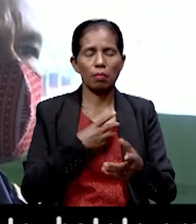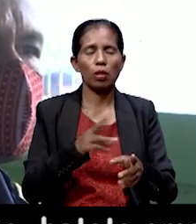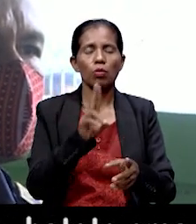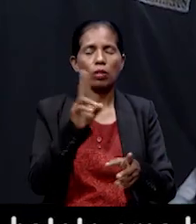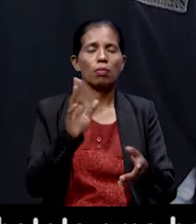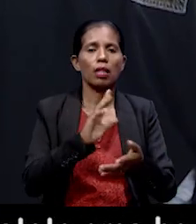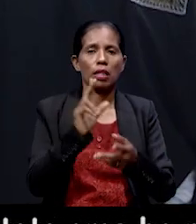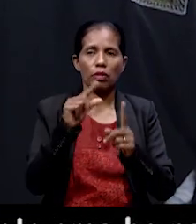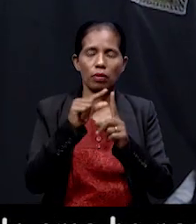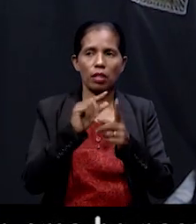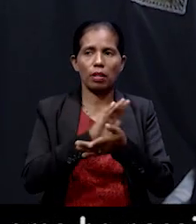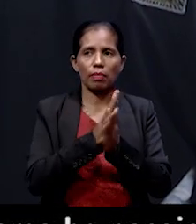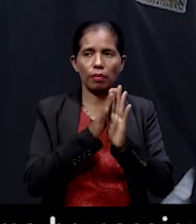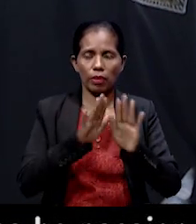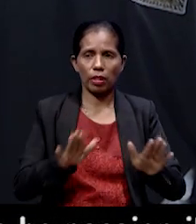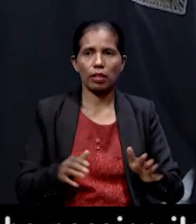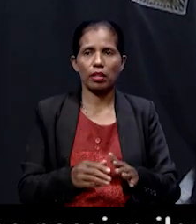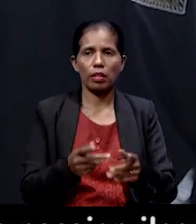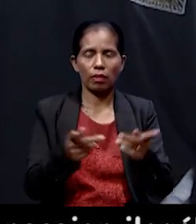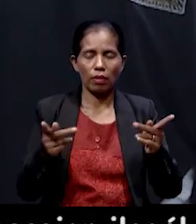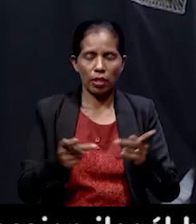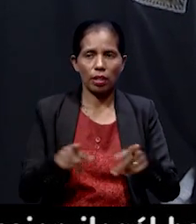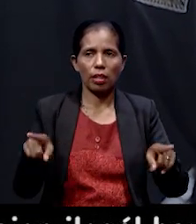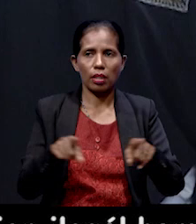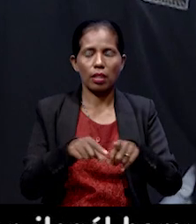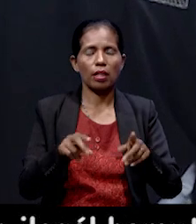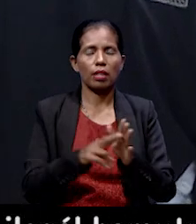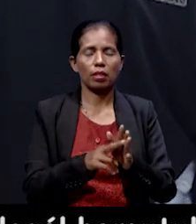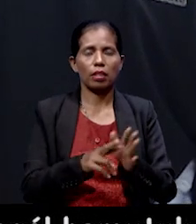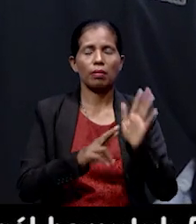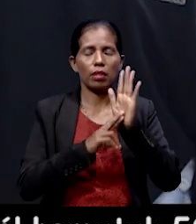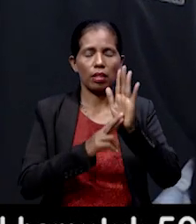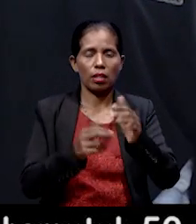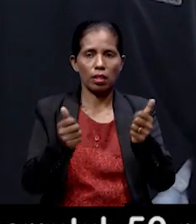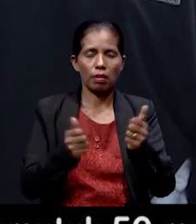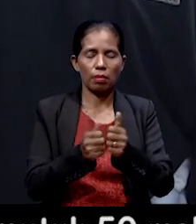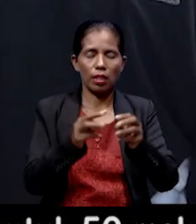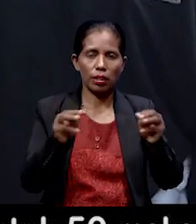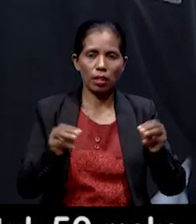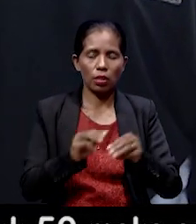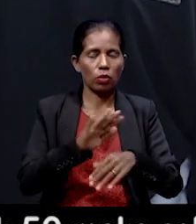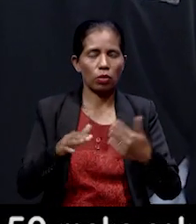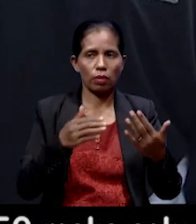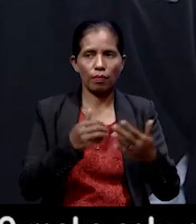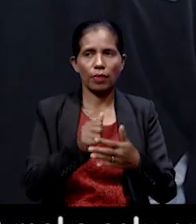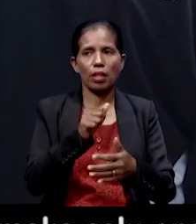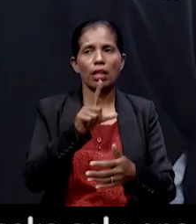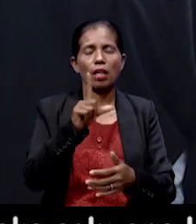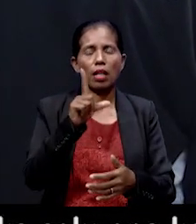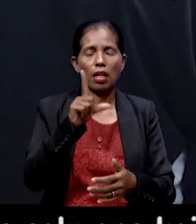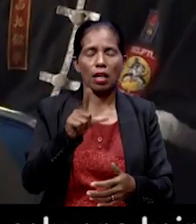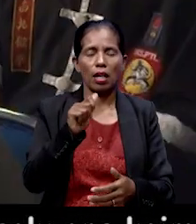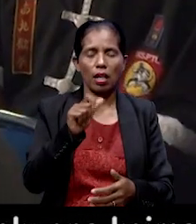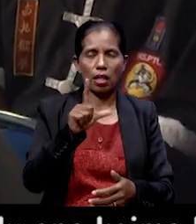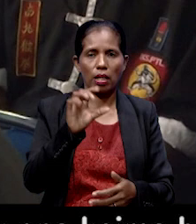paz. E a Fatih Nesson, representante do Grupo Arte Marcial Hotu e Hametinaru, Alfredo Soares Fernandes Ateten,